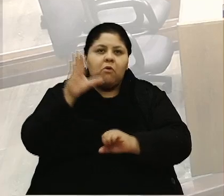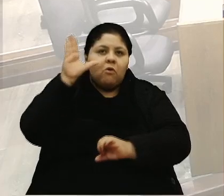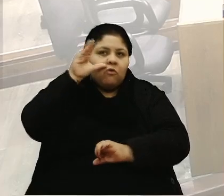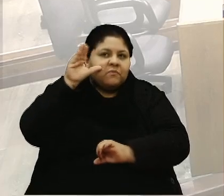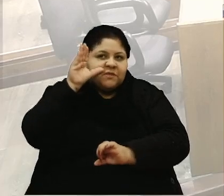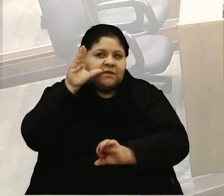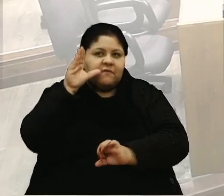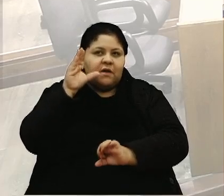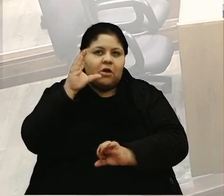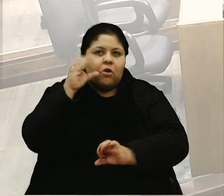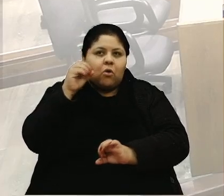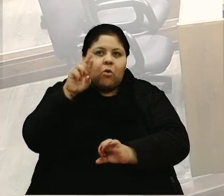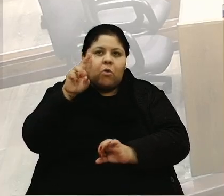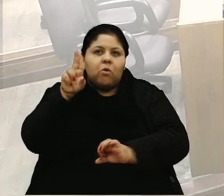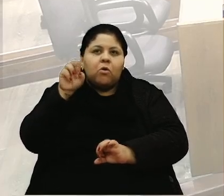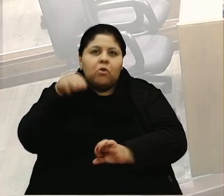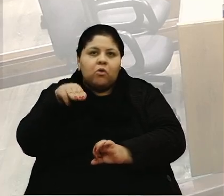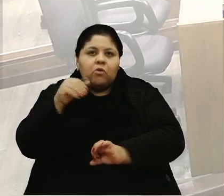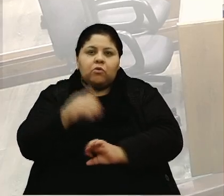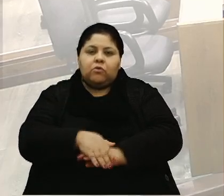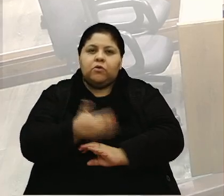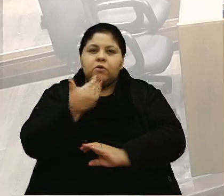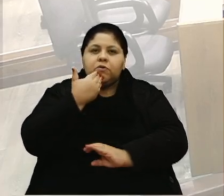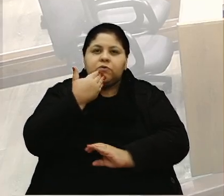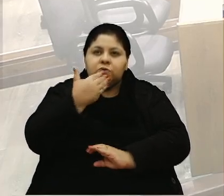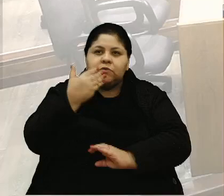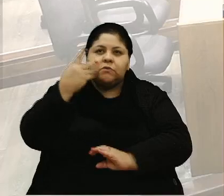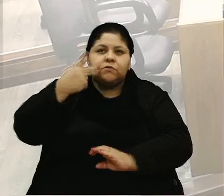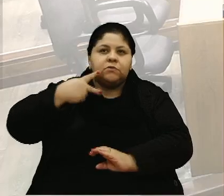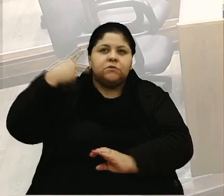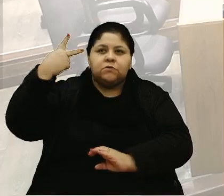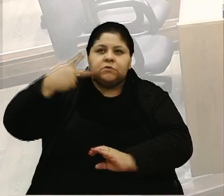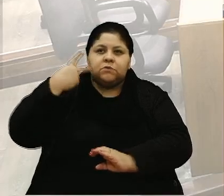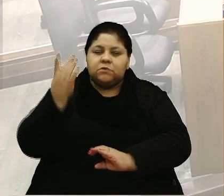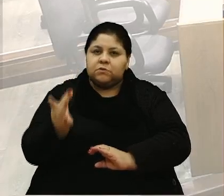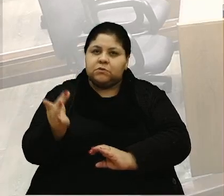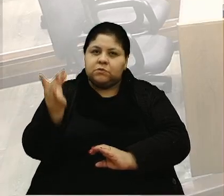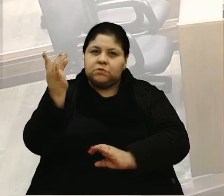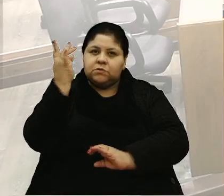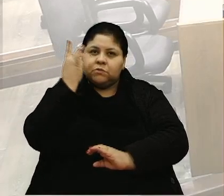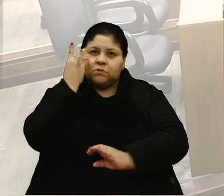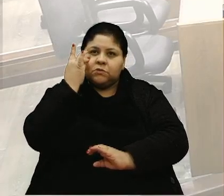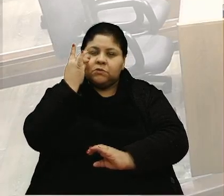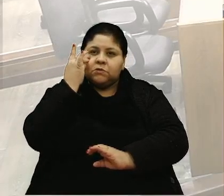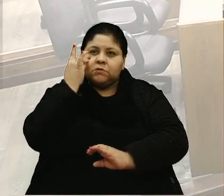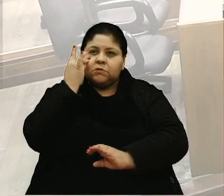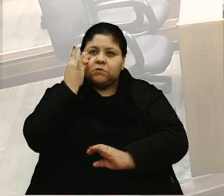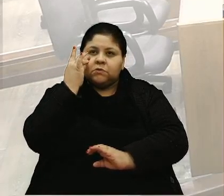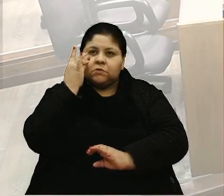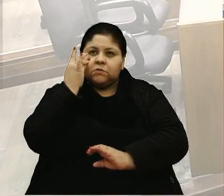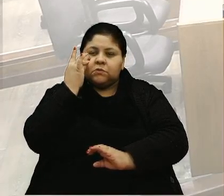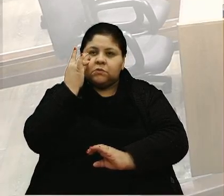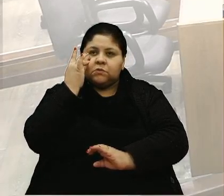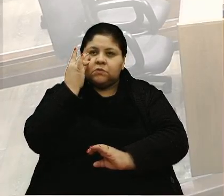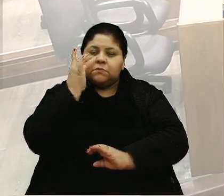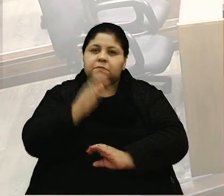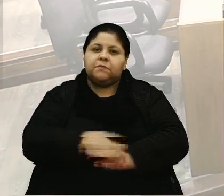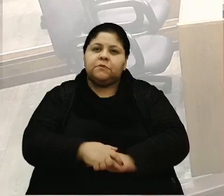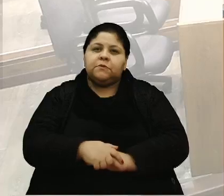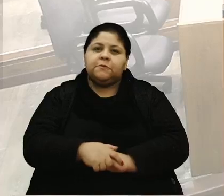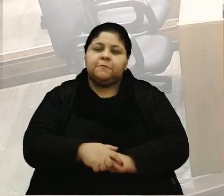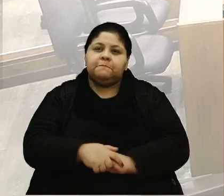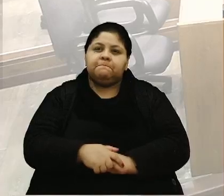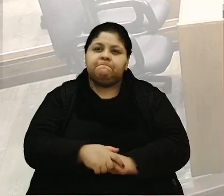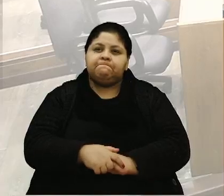Pois não. Eu peço aos colegas vereadores que estão presentes que registrem a sua presença nos terminais eletrônicos, por favor.